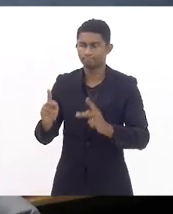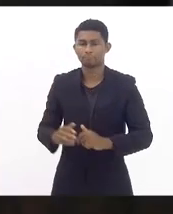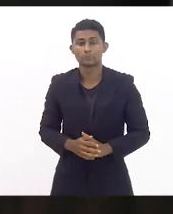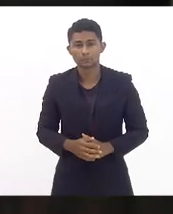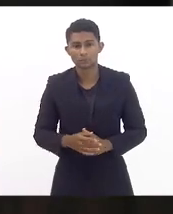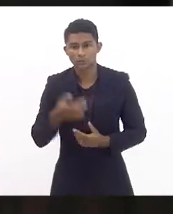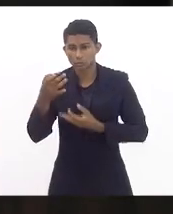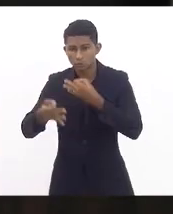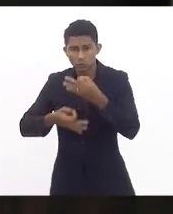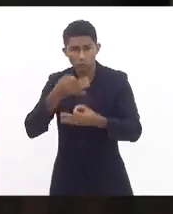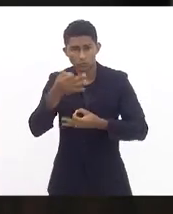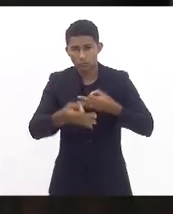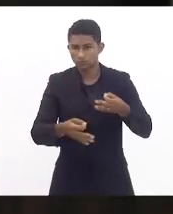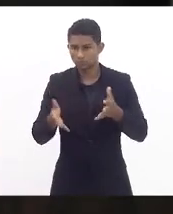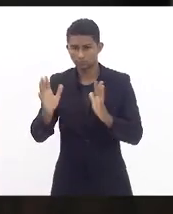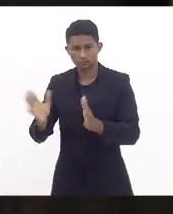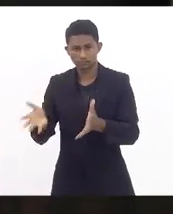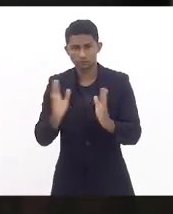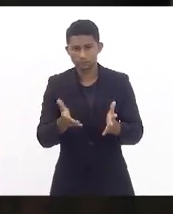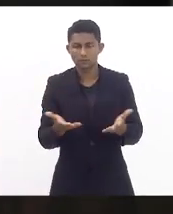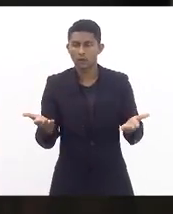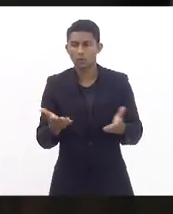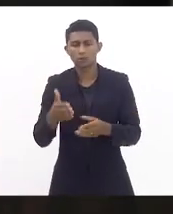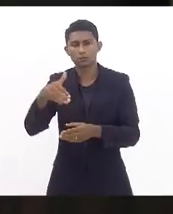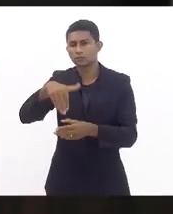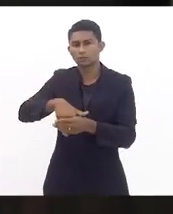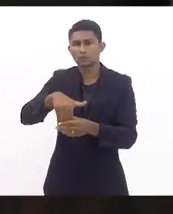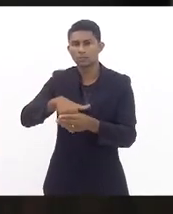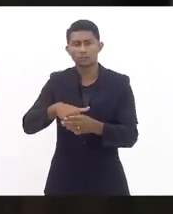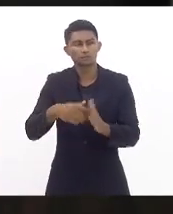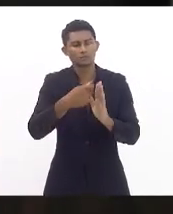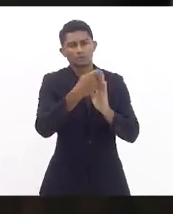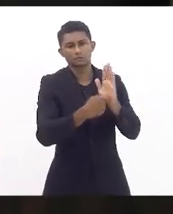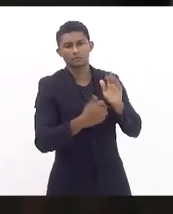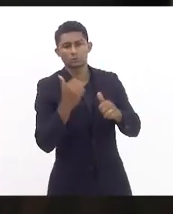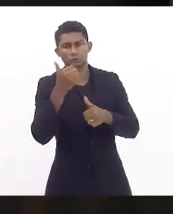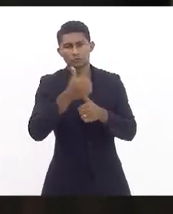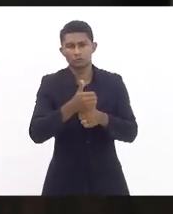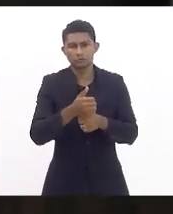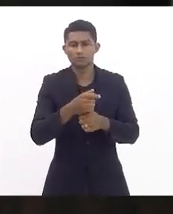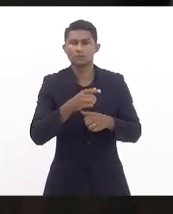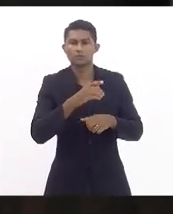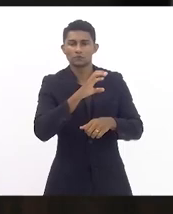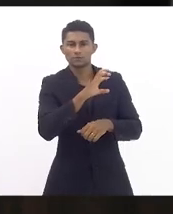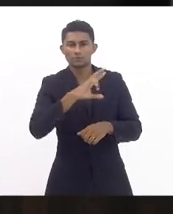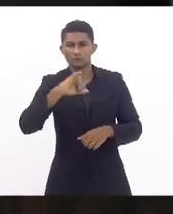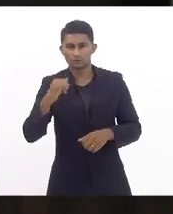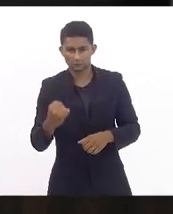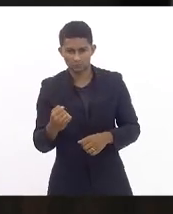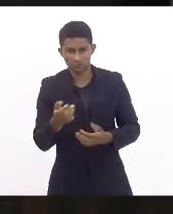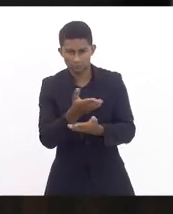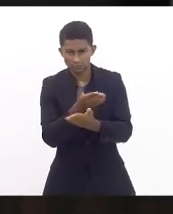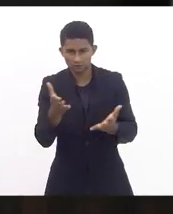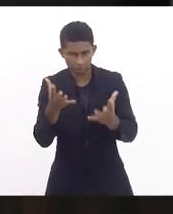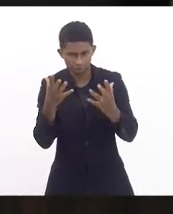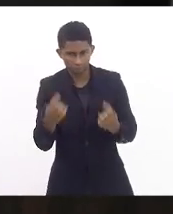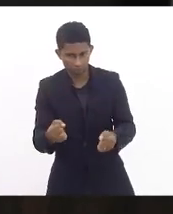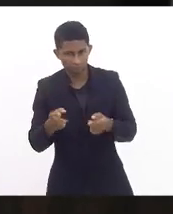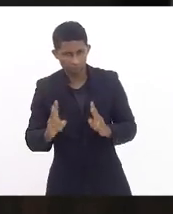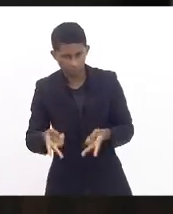Os pareceres emitidos em votação substitutivo da Comissão de Constituição e Justiça. Senhores que aprovam, permaneçam como